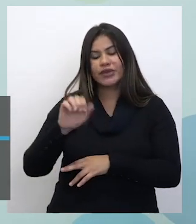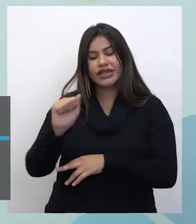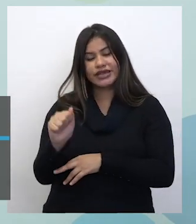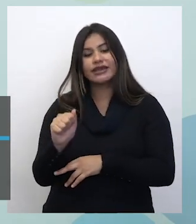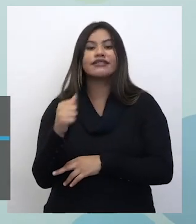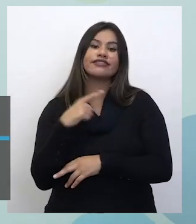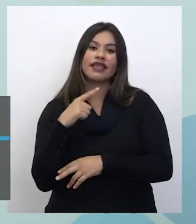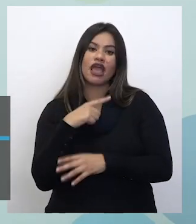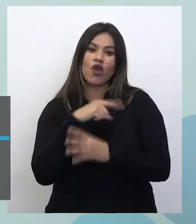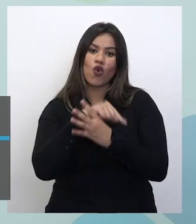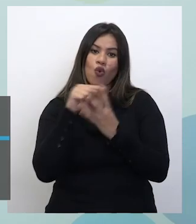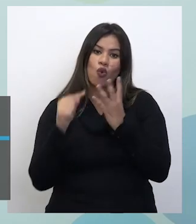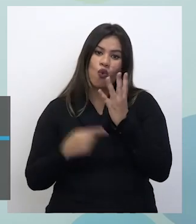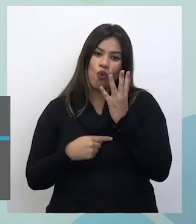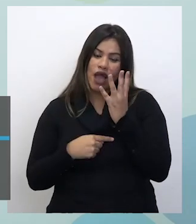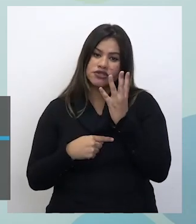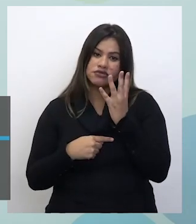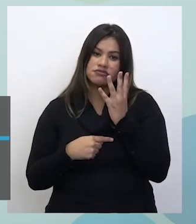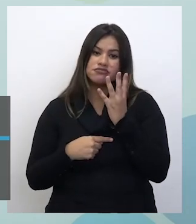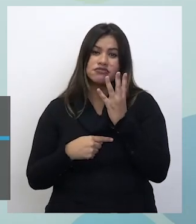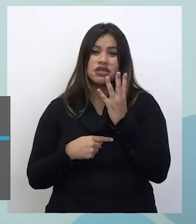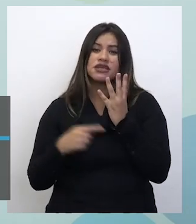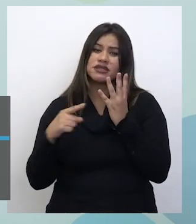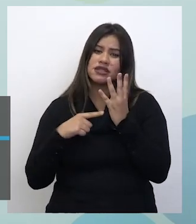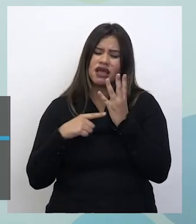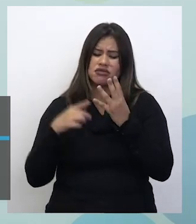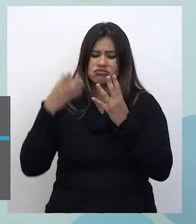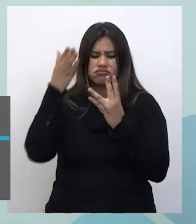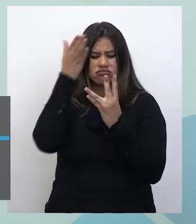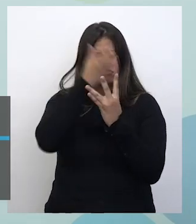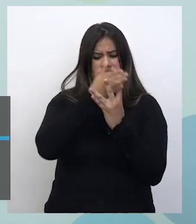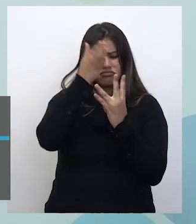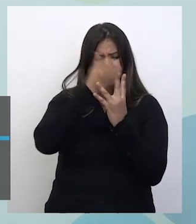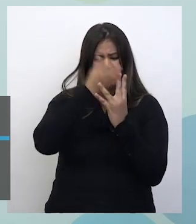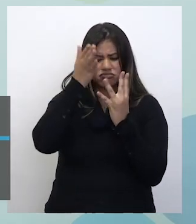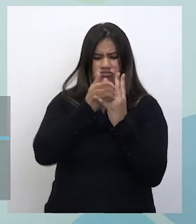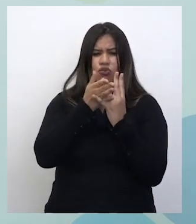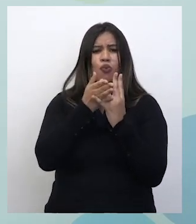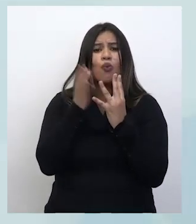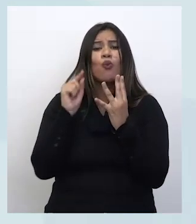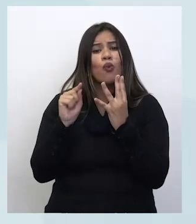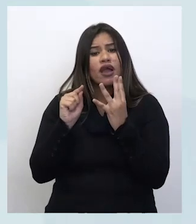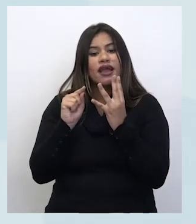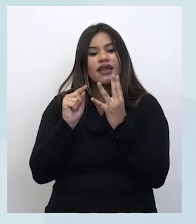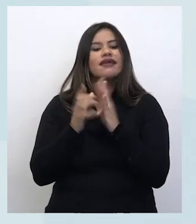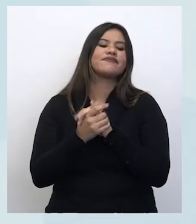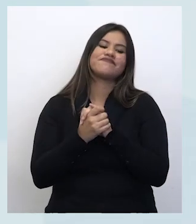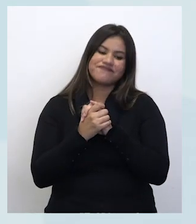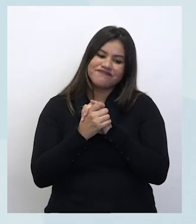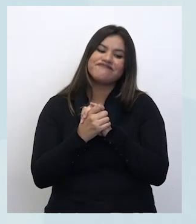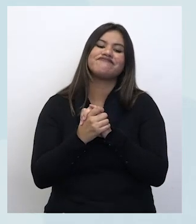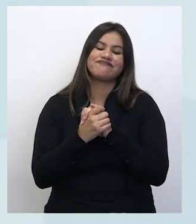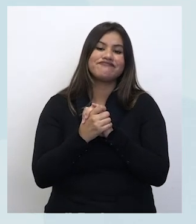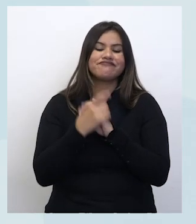4 degraus principais, mas tem uns quadradinhos aqui no meio que você ainda não falou sobre eles. Exatamente, tem uns aí que